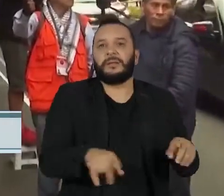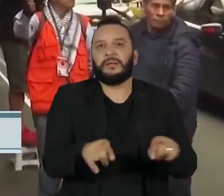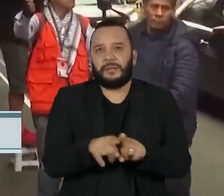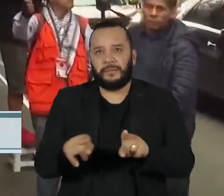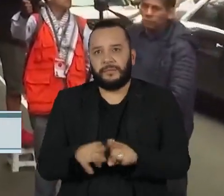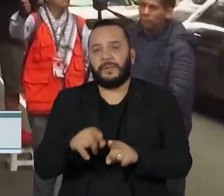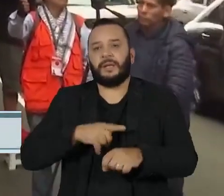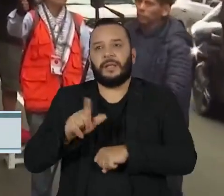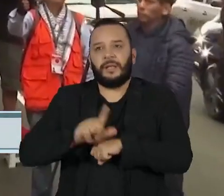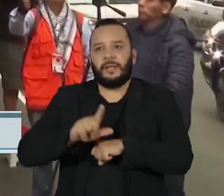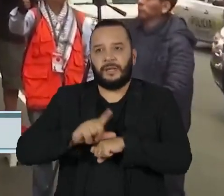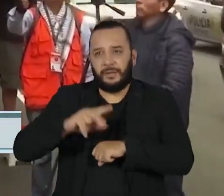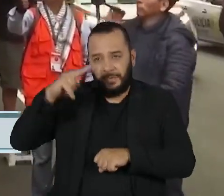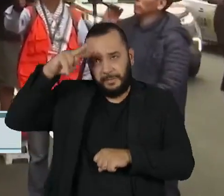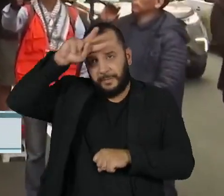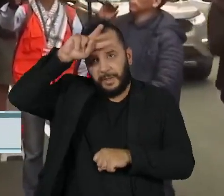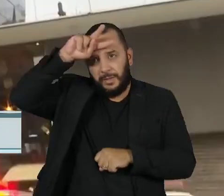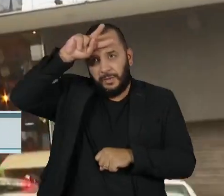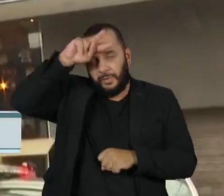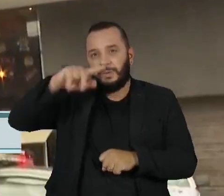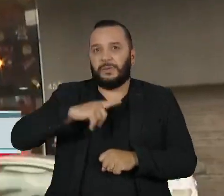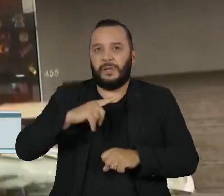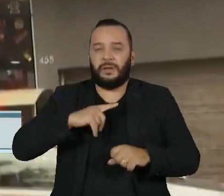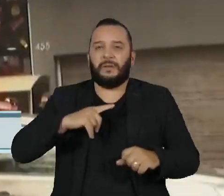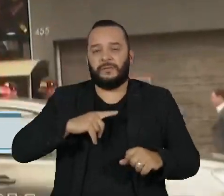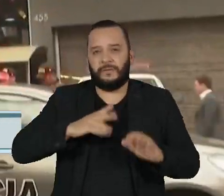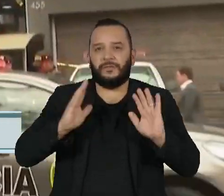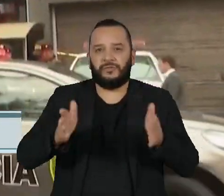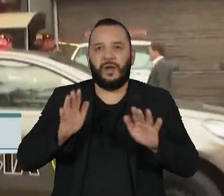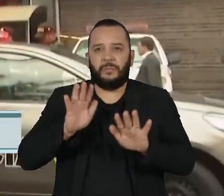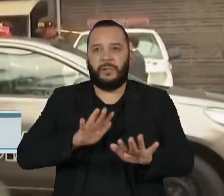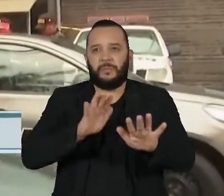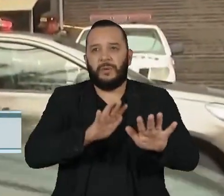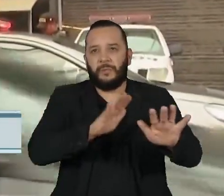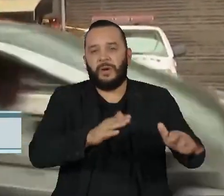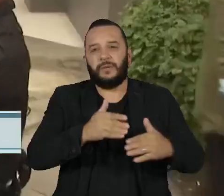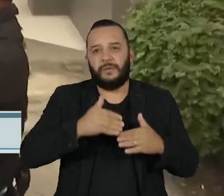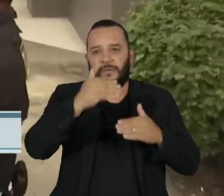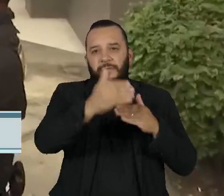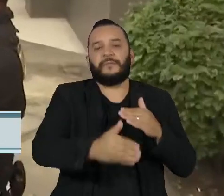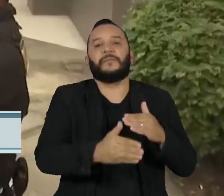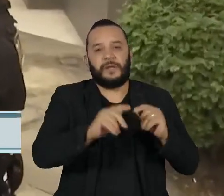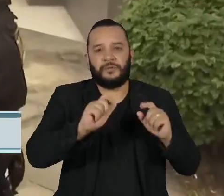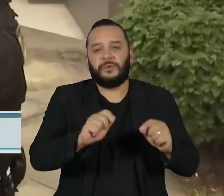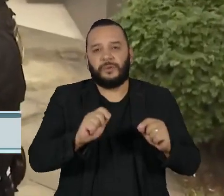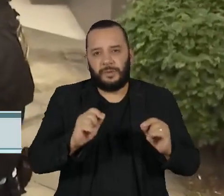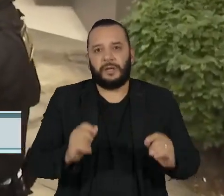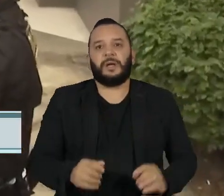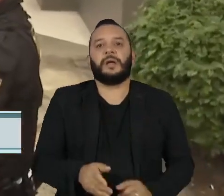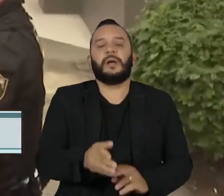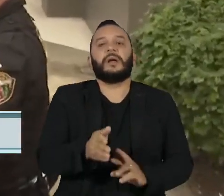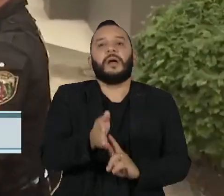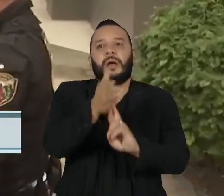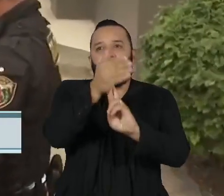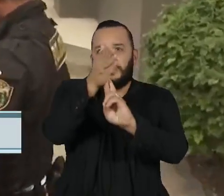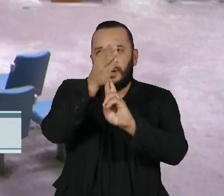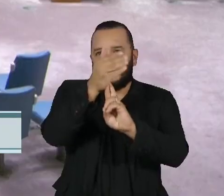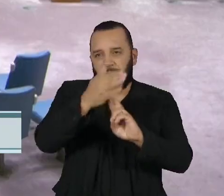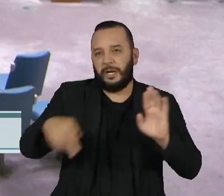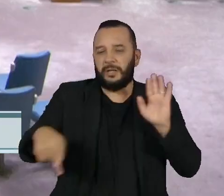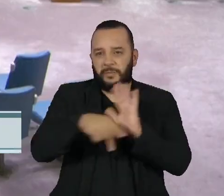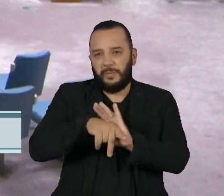no Peru a mobilização foi na porta da embaixada israelense para pedir a entrada da ajuda humanitária em